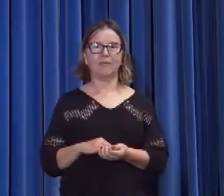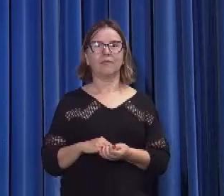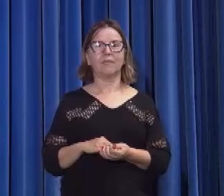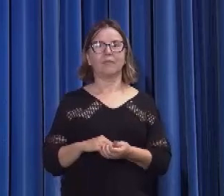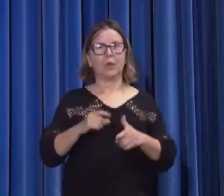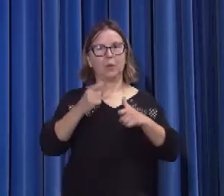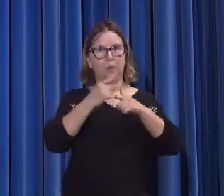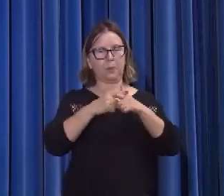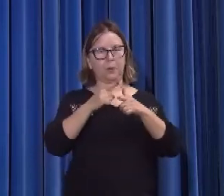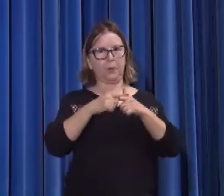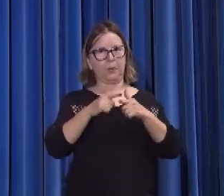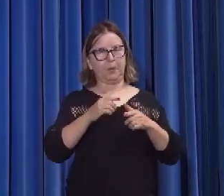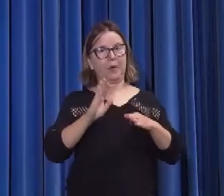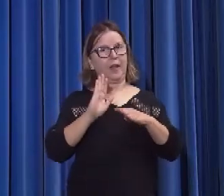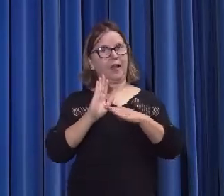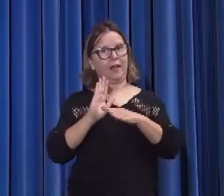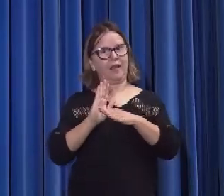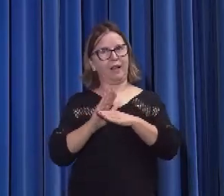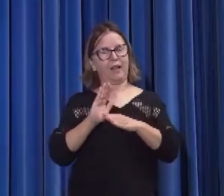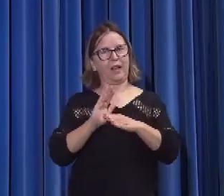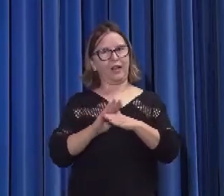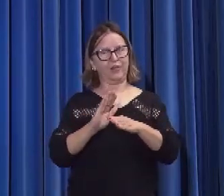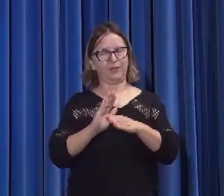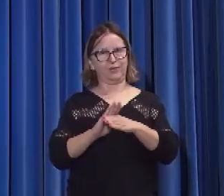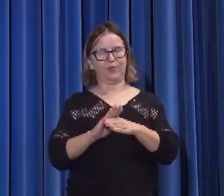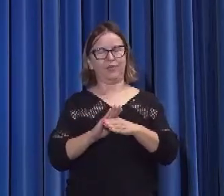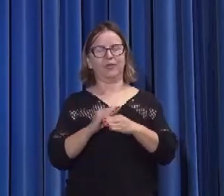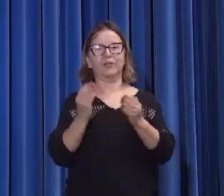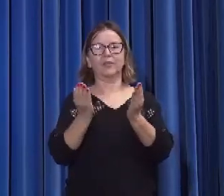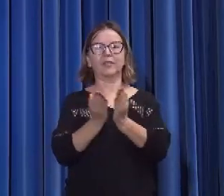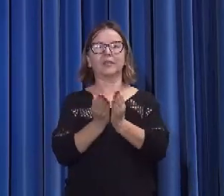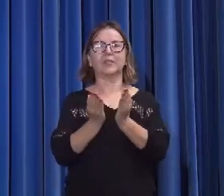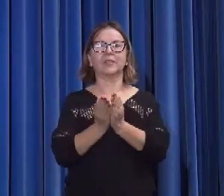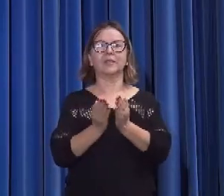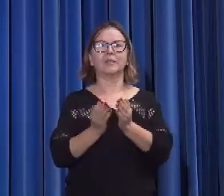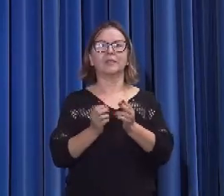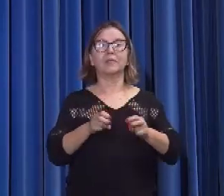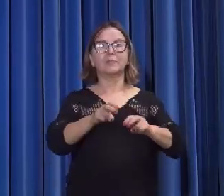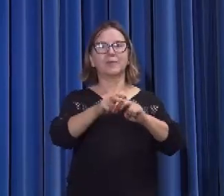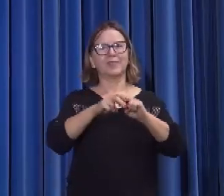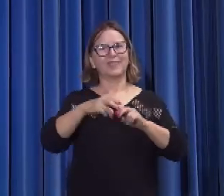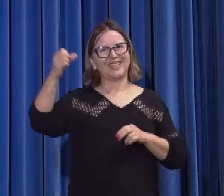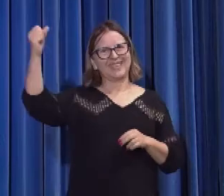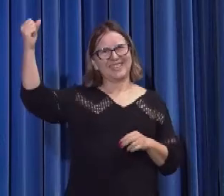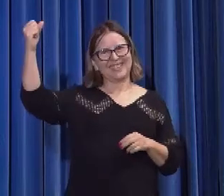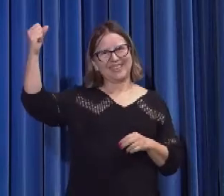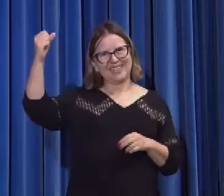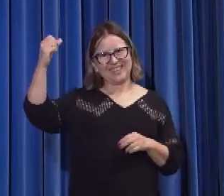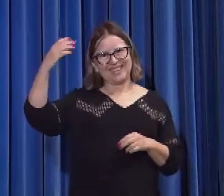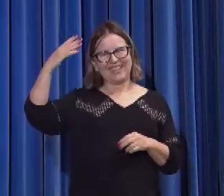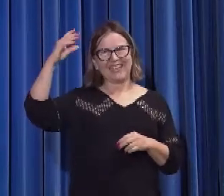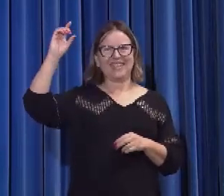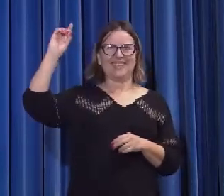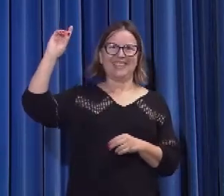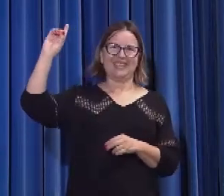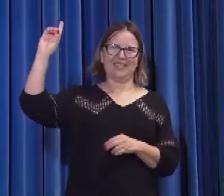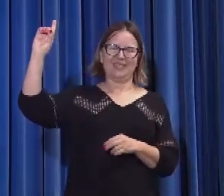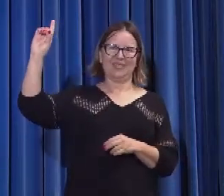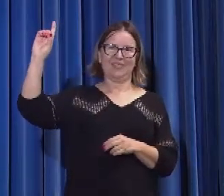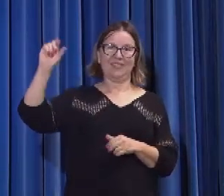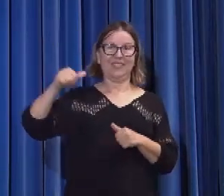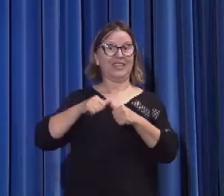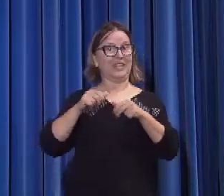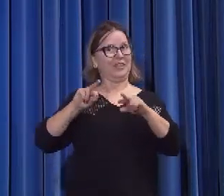do cristão por causa da graça de Deus. Essa é a diferença. Para o cristão,